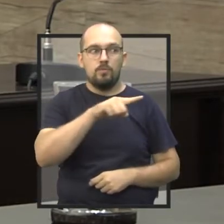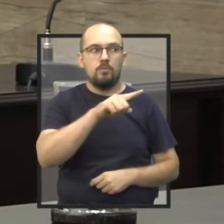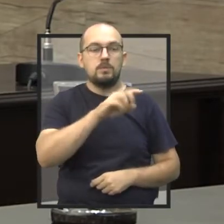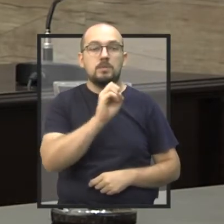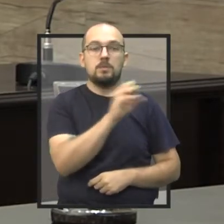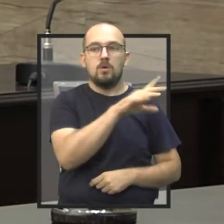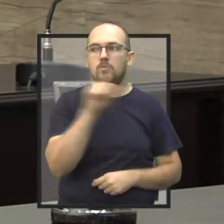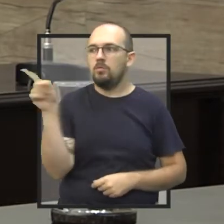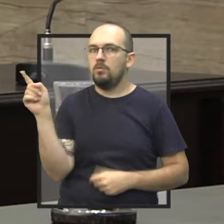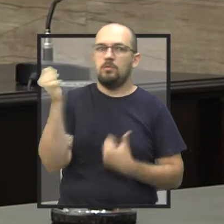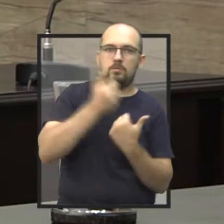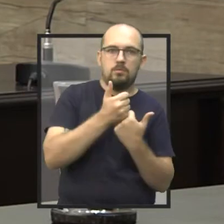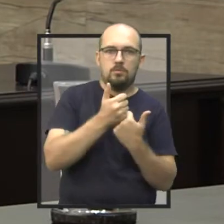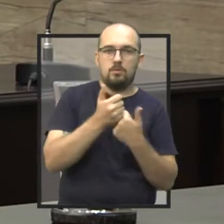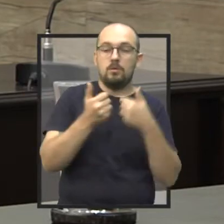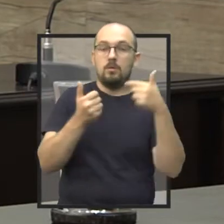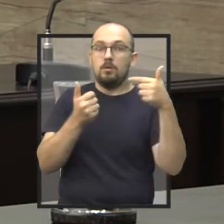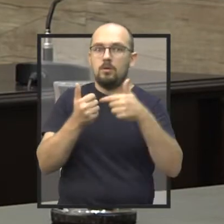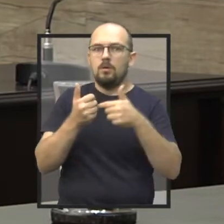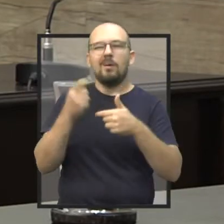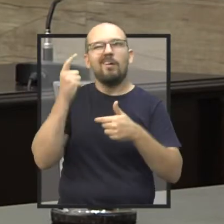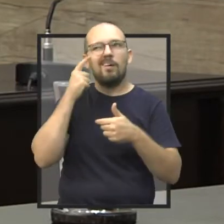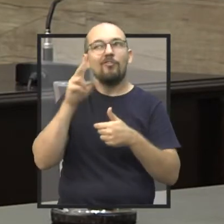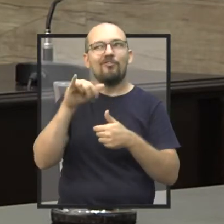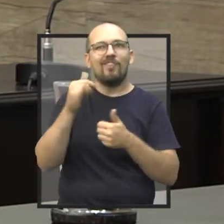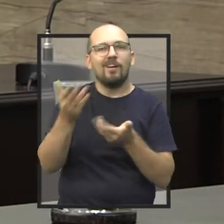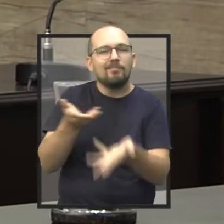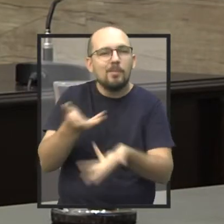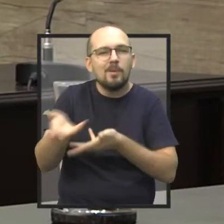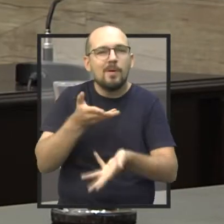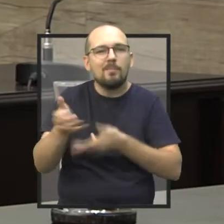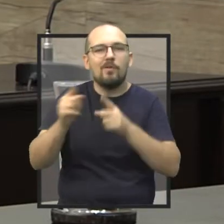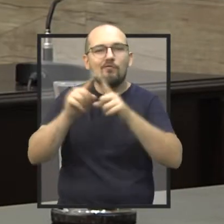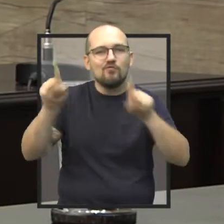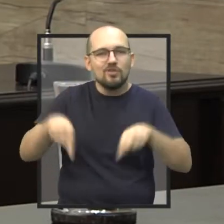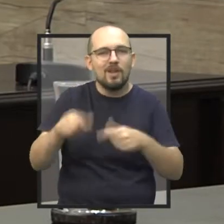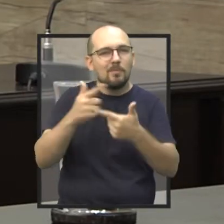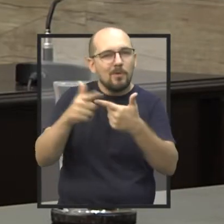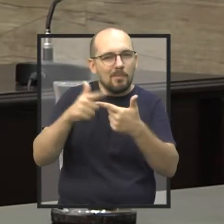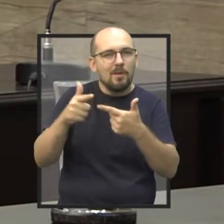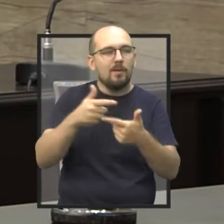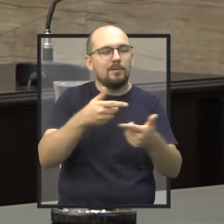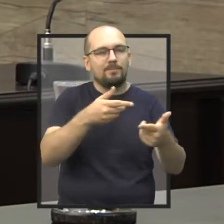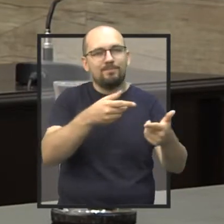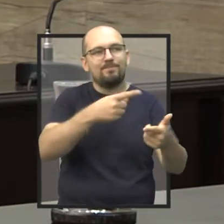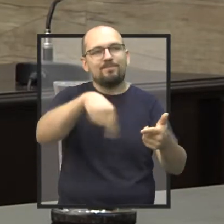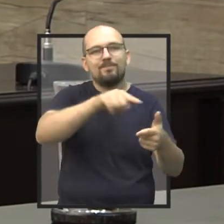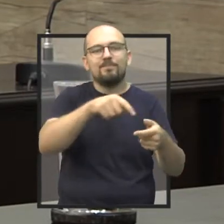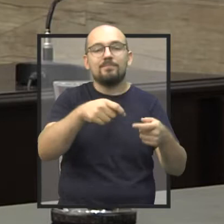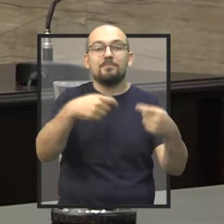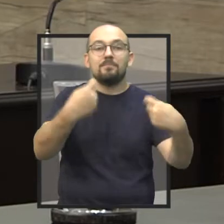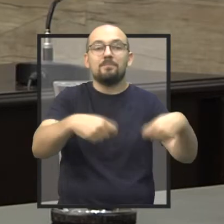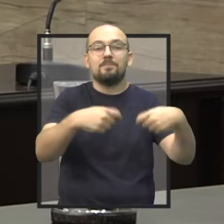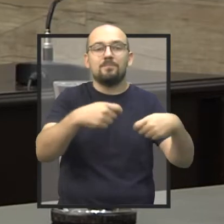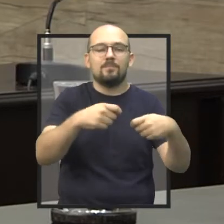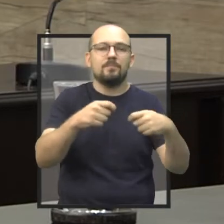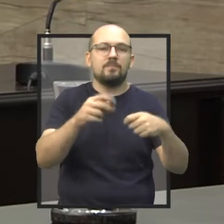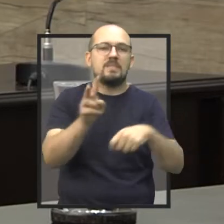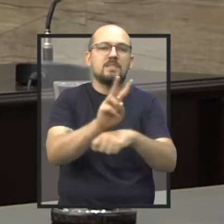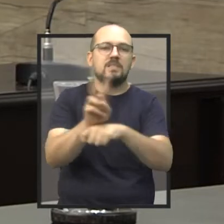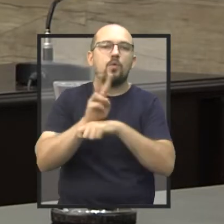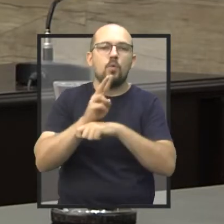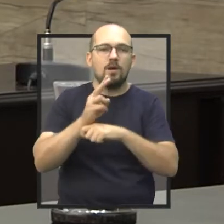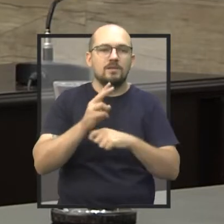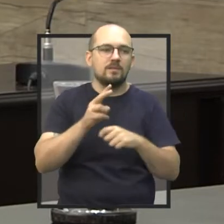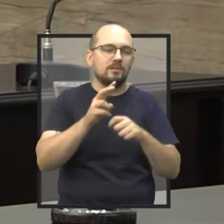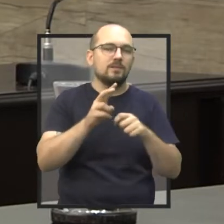mais os servidores, resolver alguns problemas estruturais, principalmente das demandas que nós recebemos dos servidores da segurança patrimonial do